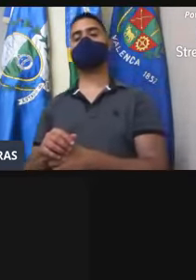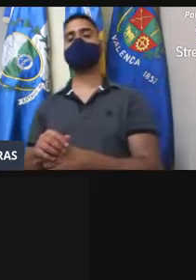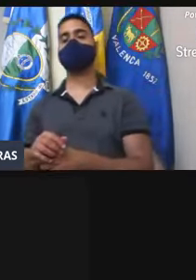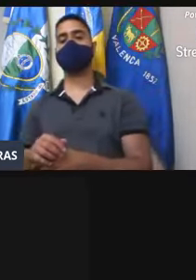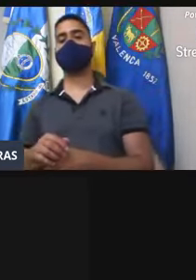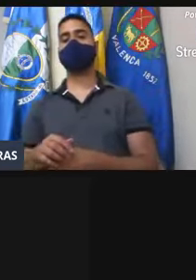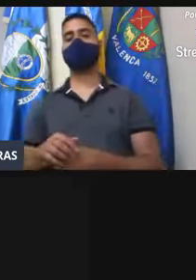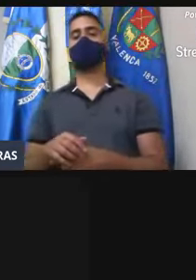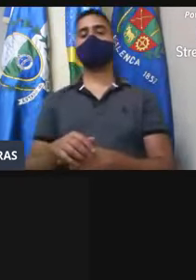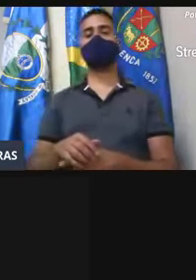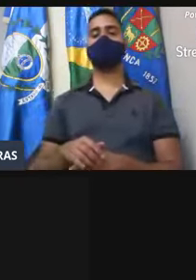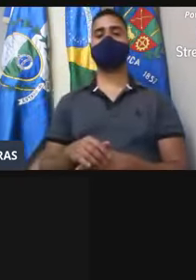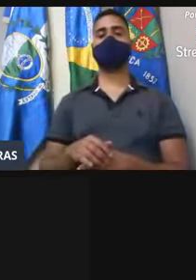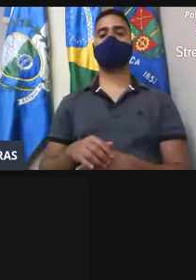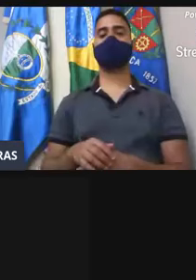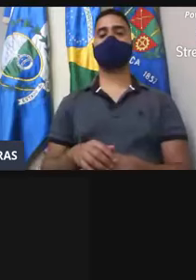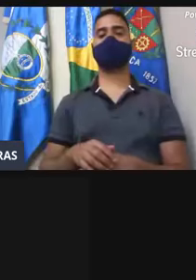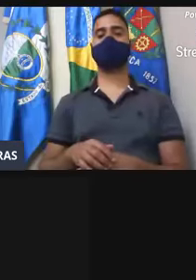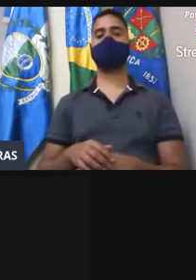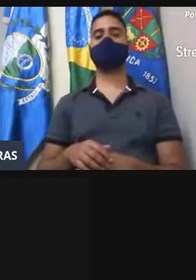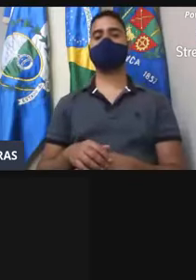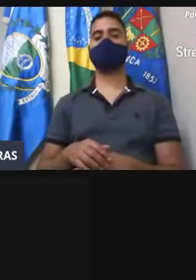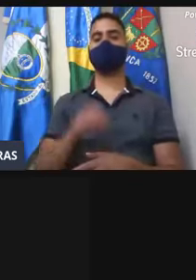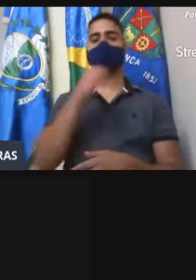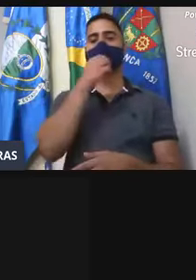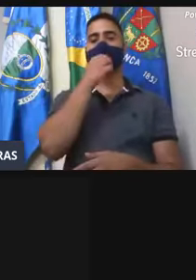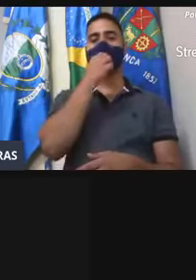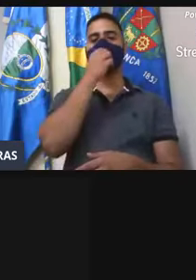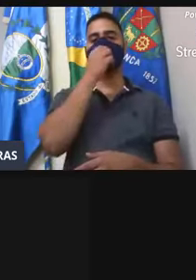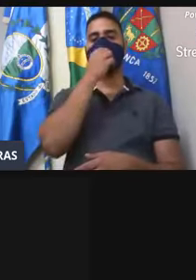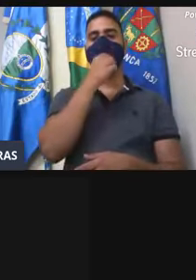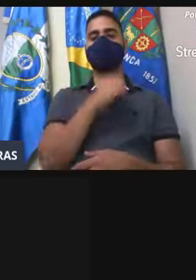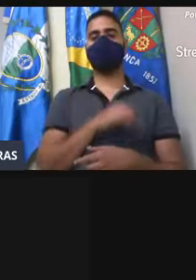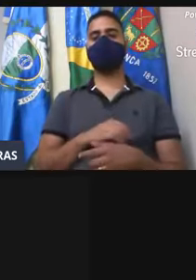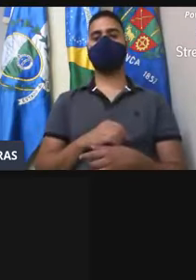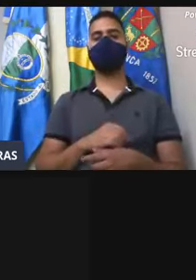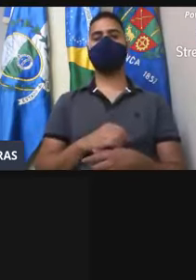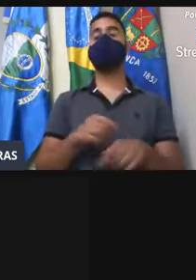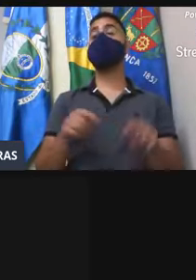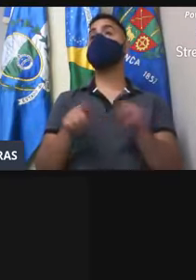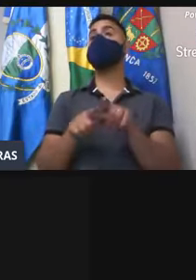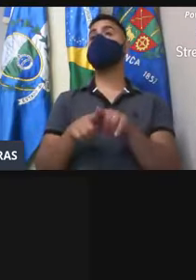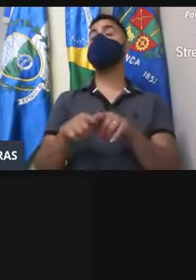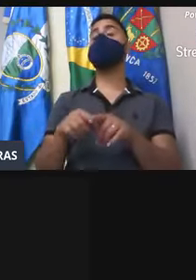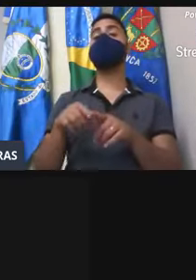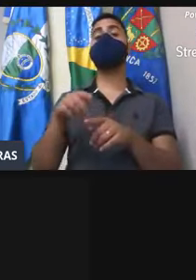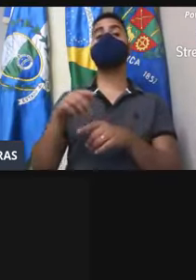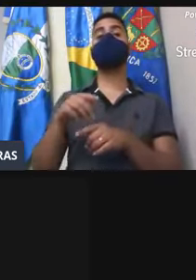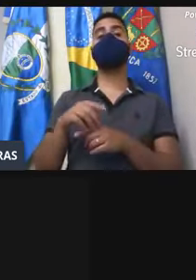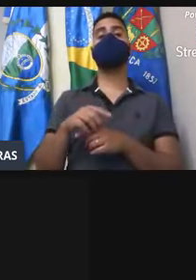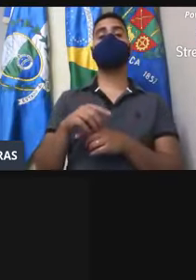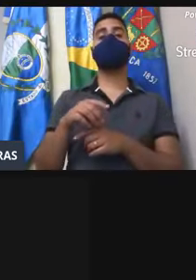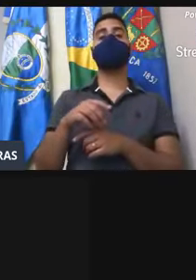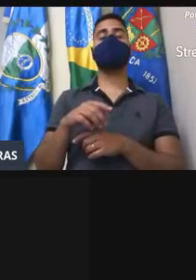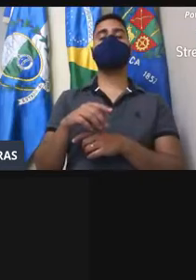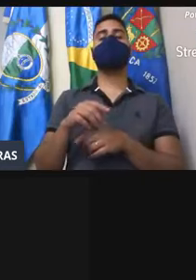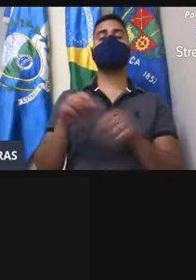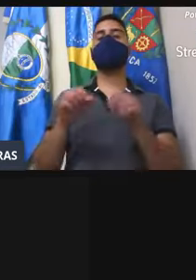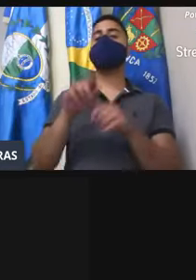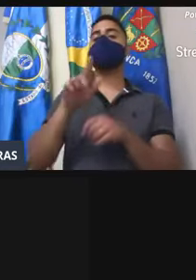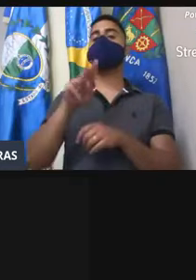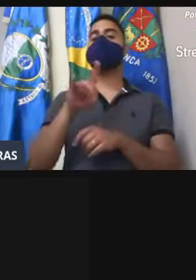tudo aí é a emenda parlamentar que o doutor Luiz Antônio já ratificou, vai fazer uma